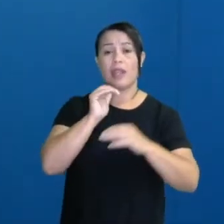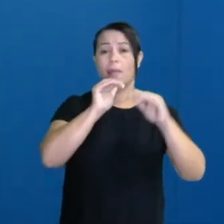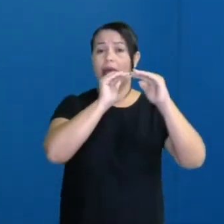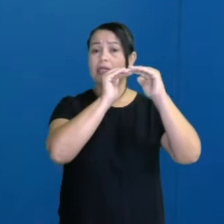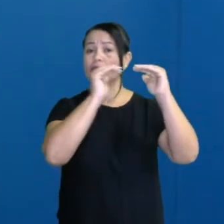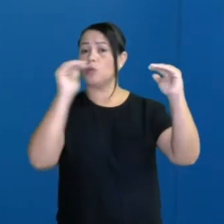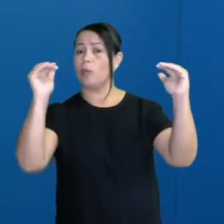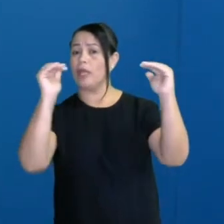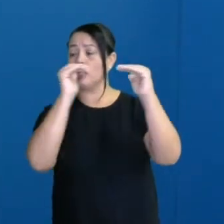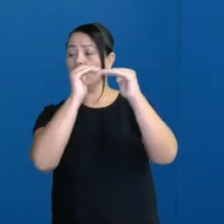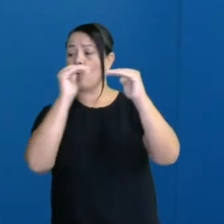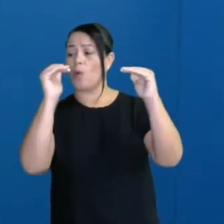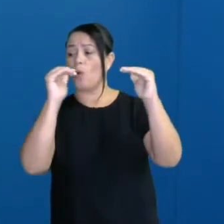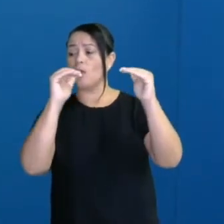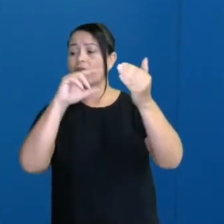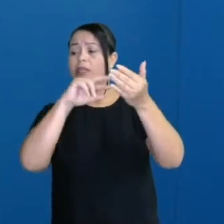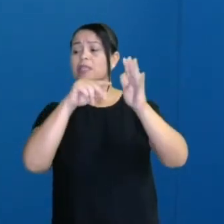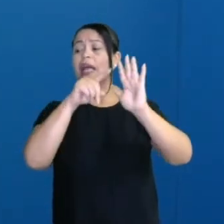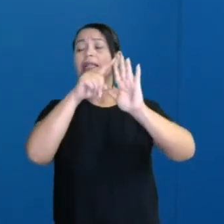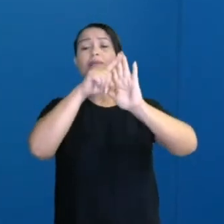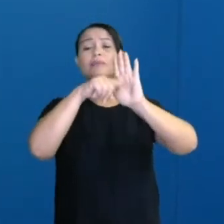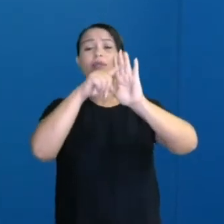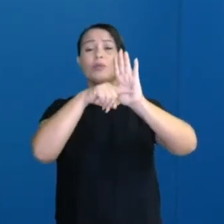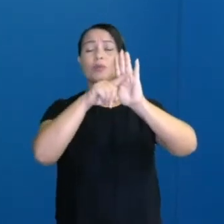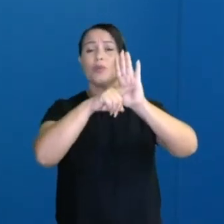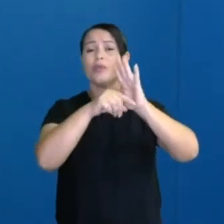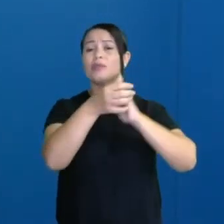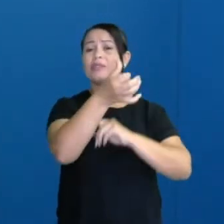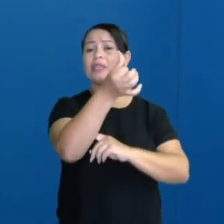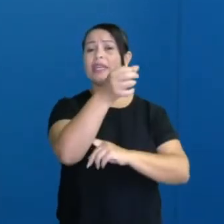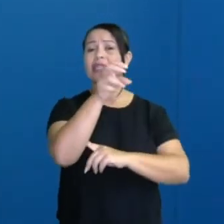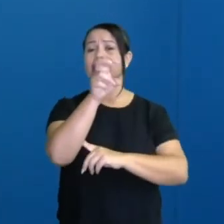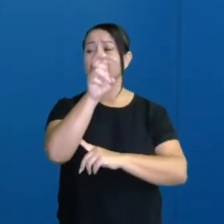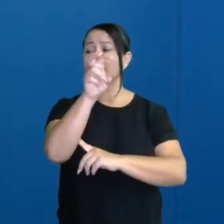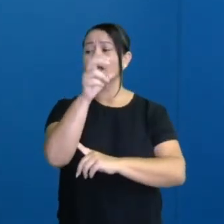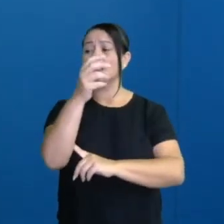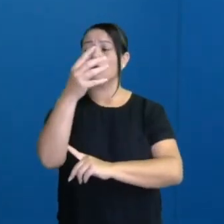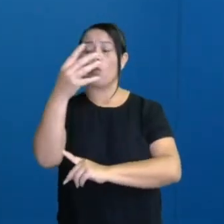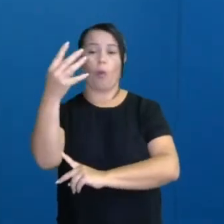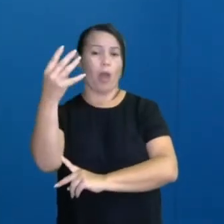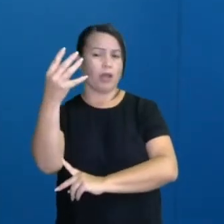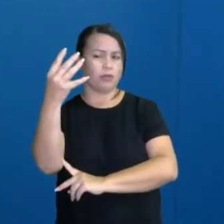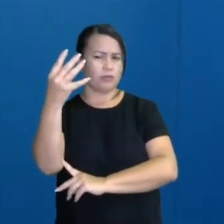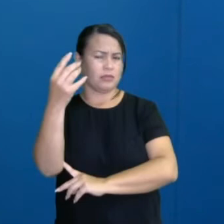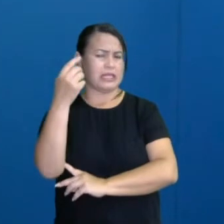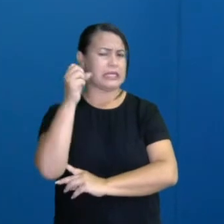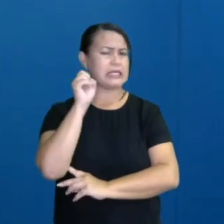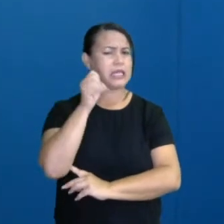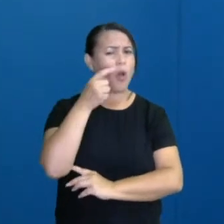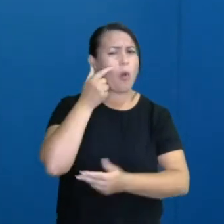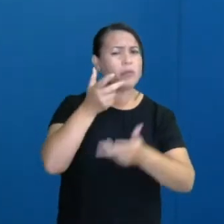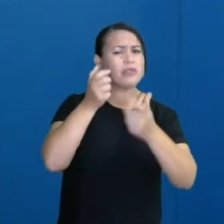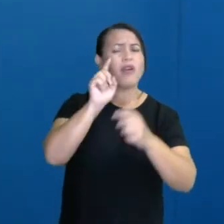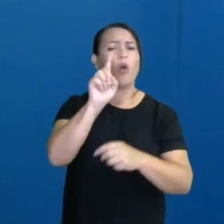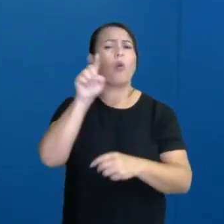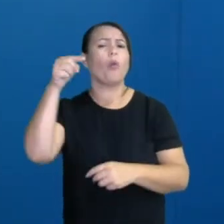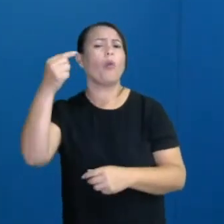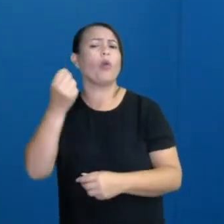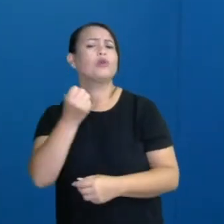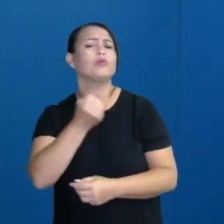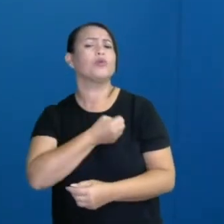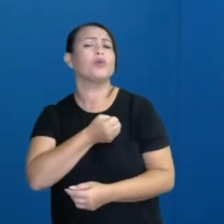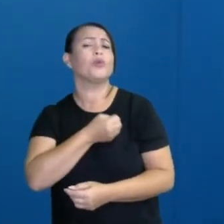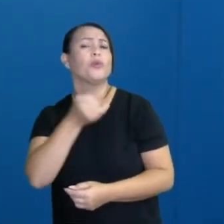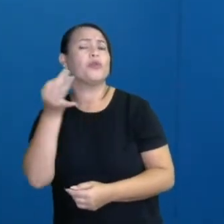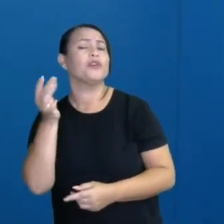quê? Diminuindo, não é isso? Eu tenho 6, 5 e 4. Se eu observar, o próximo número vai ser o